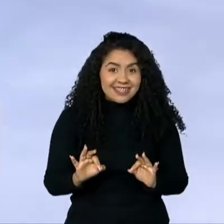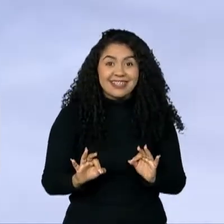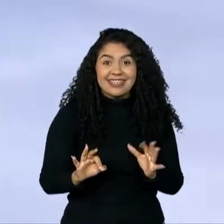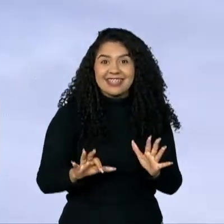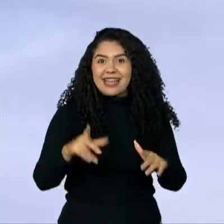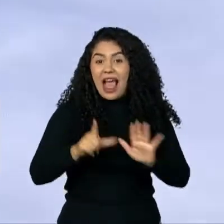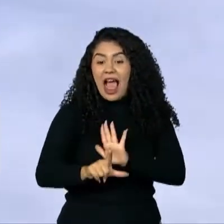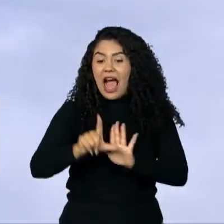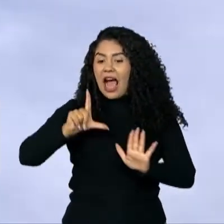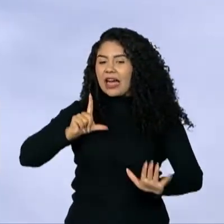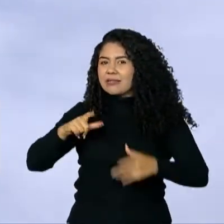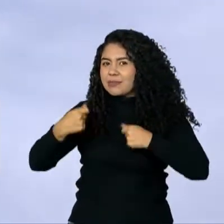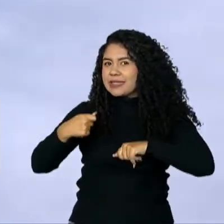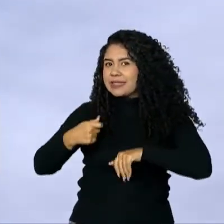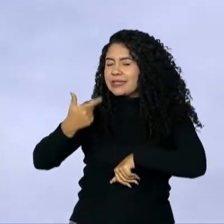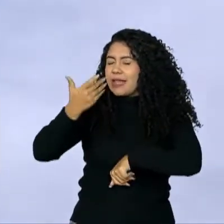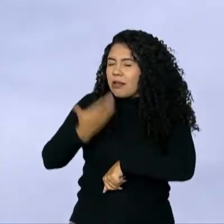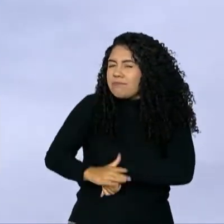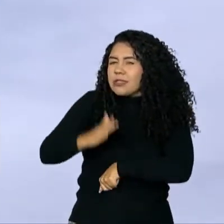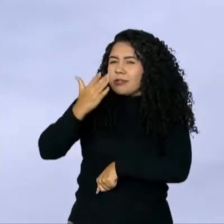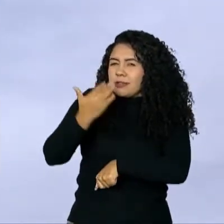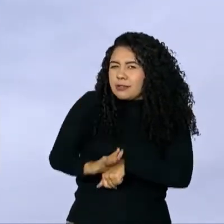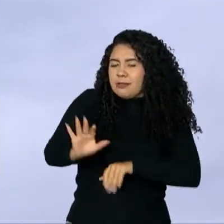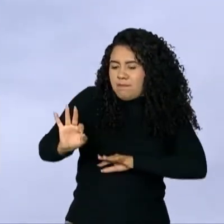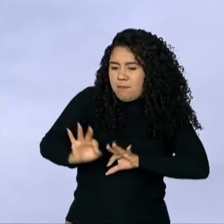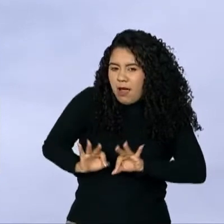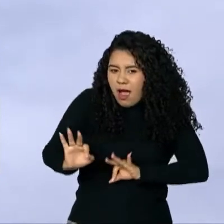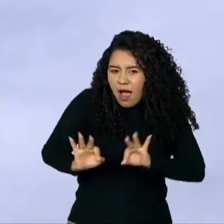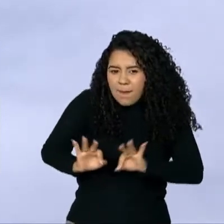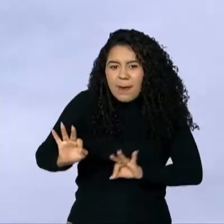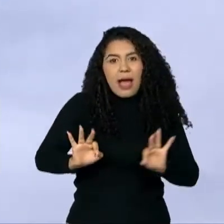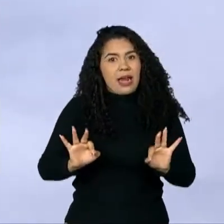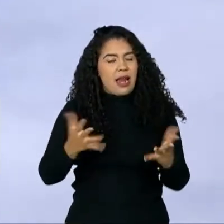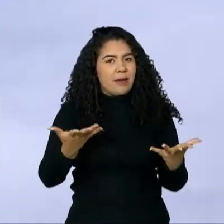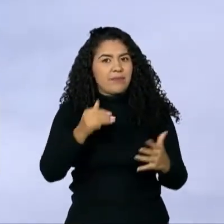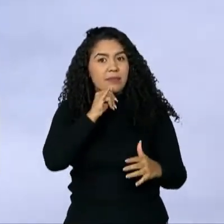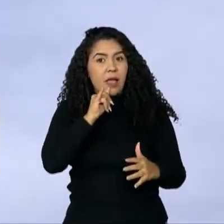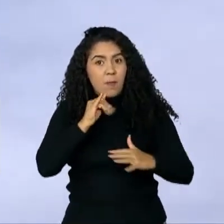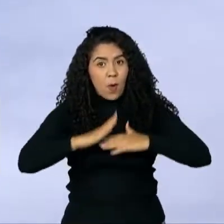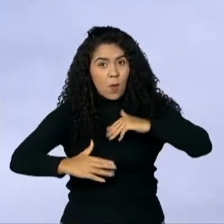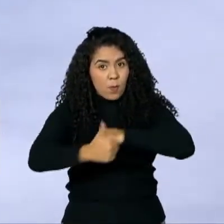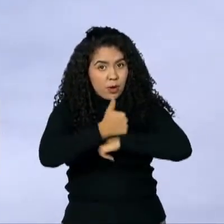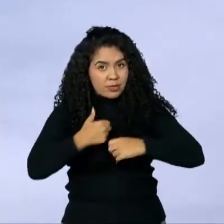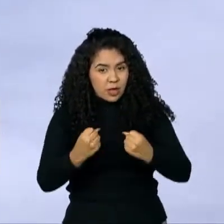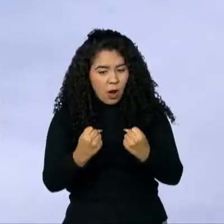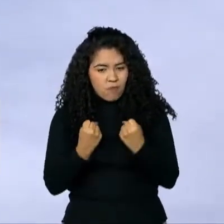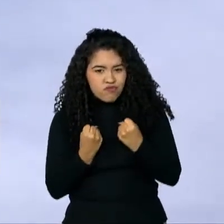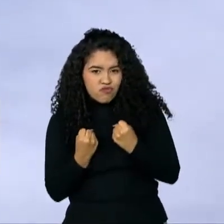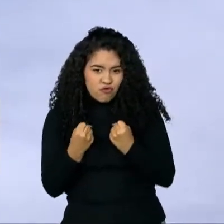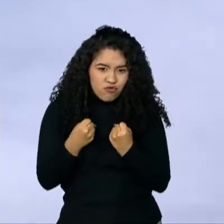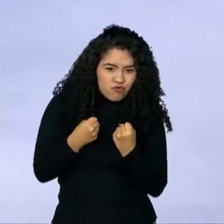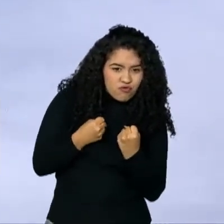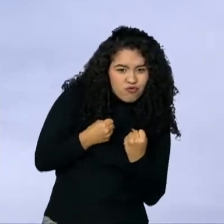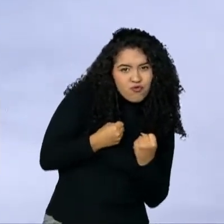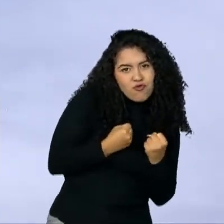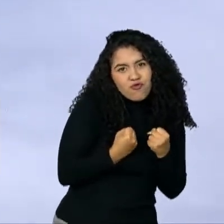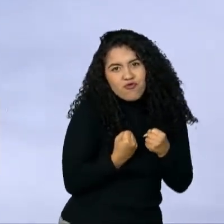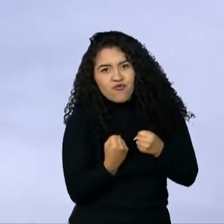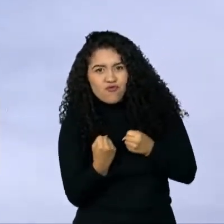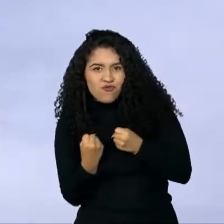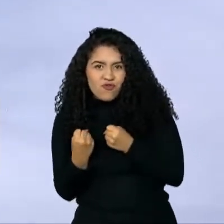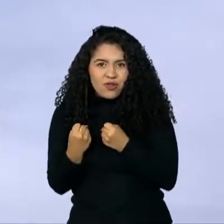questão de preparo, né? Então, assim, o piloto que tá ali, ele tá, vamos dizer assim, 12 por